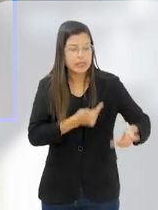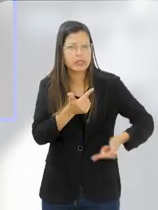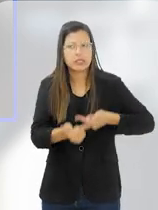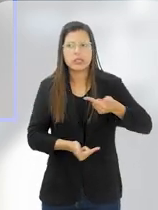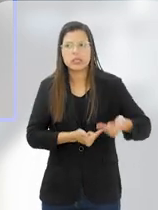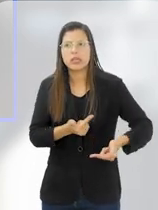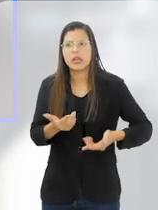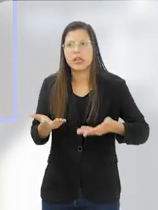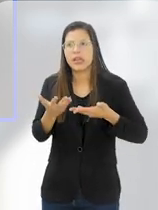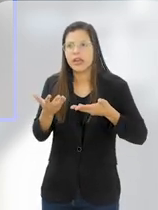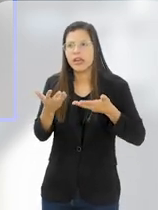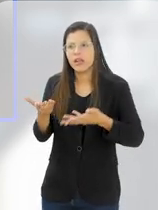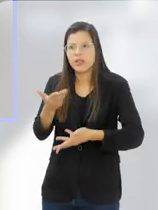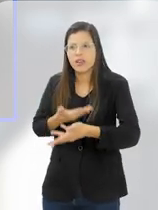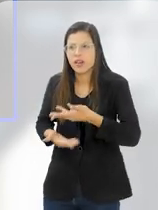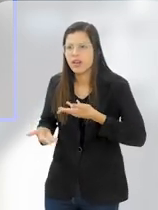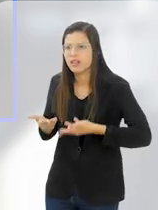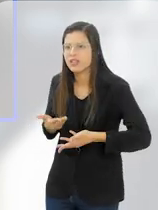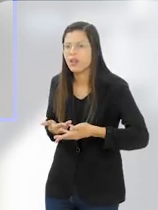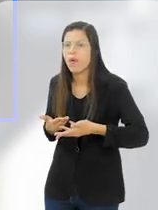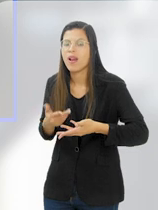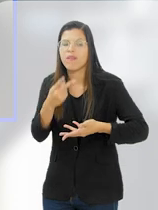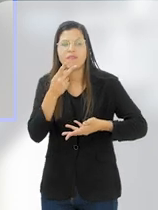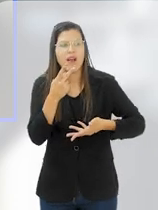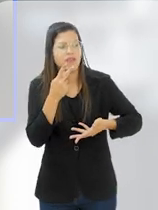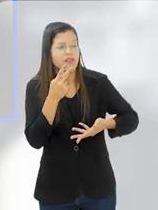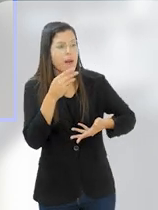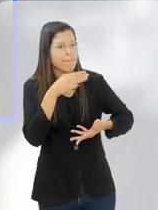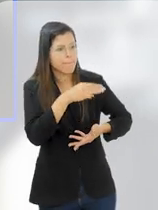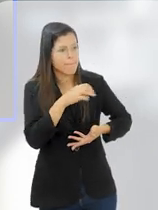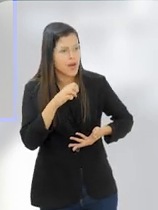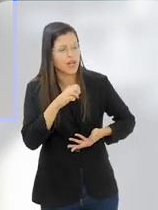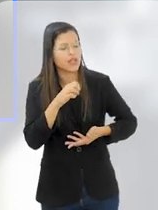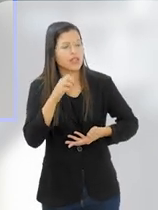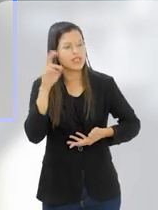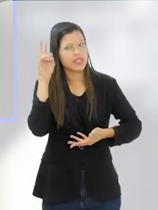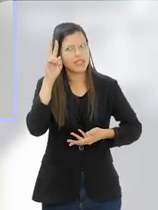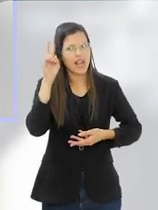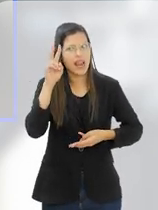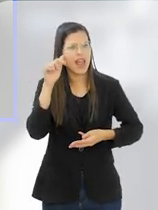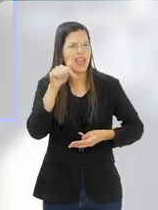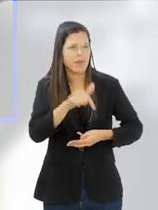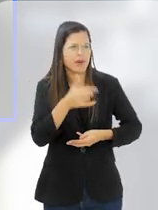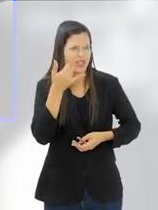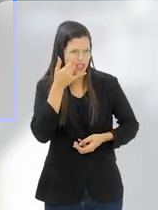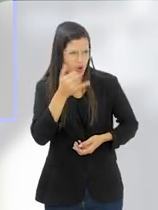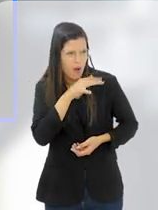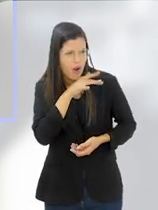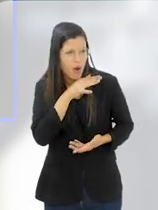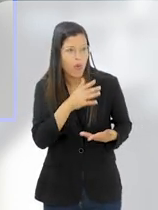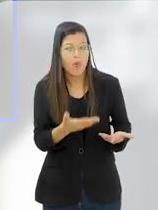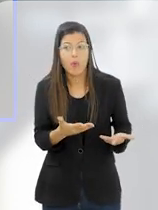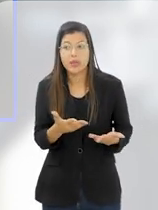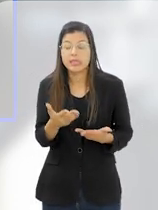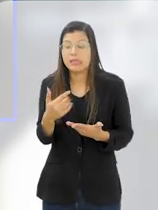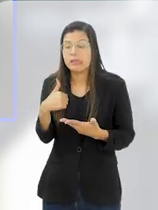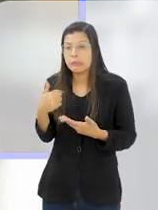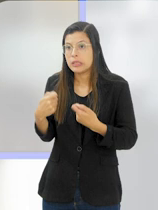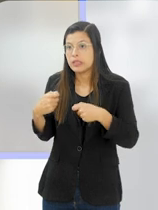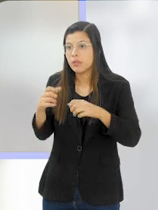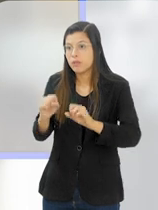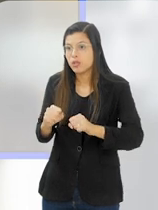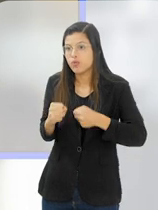né? Ele querendo ali essa interação, ele fala: mamãe, então, você se lembra que celular faz mal? E o meu esforço é no sentido de deixar esse telefone